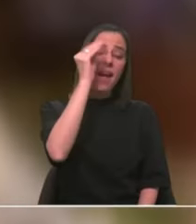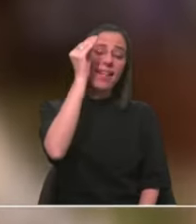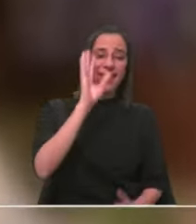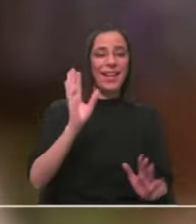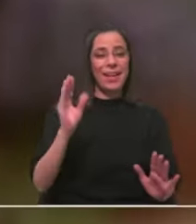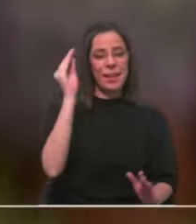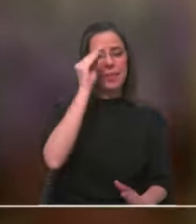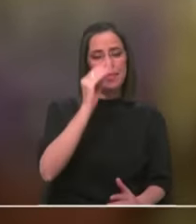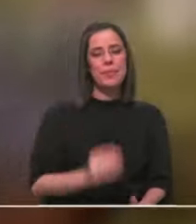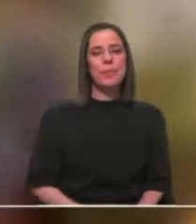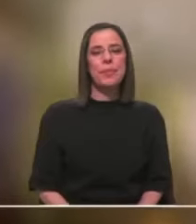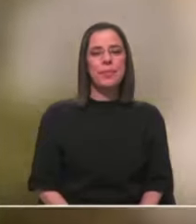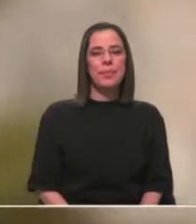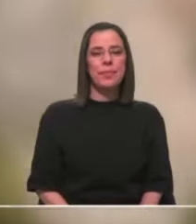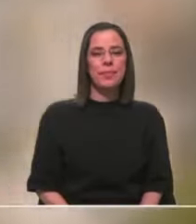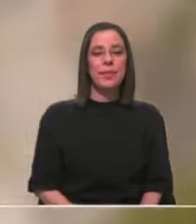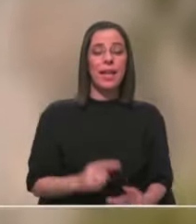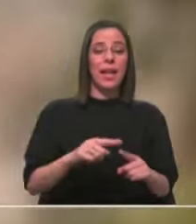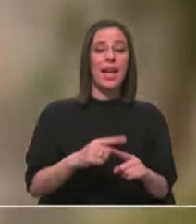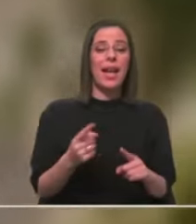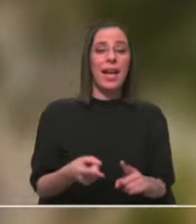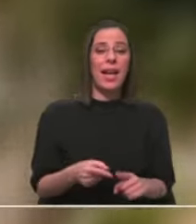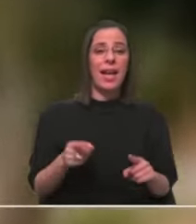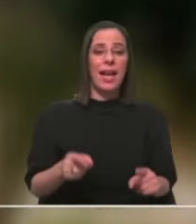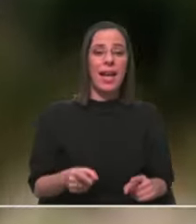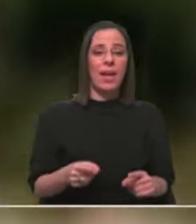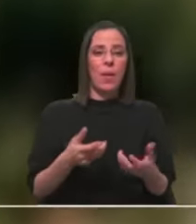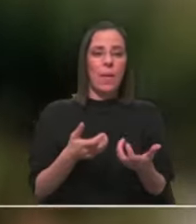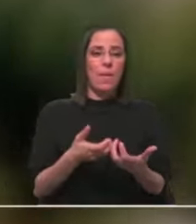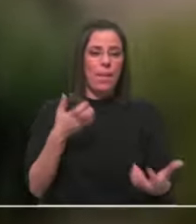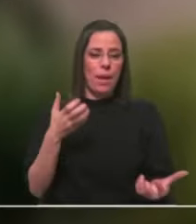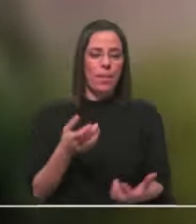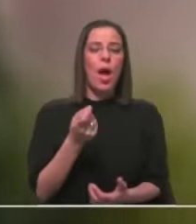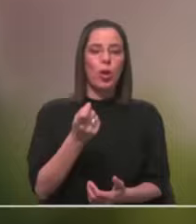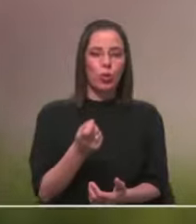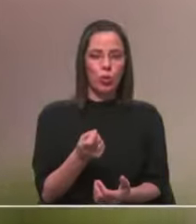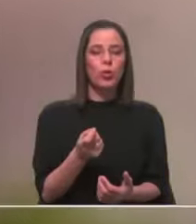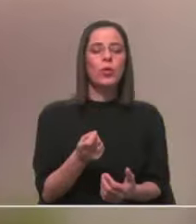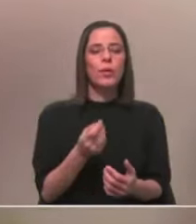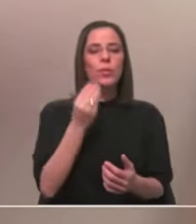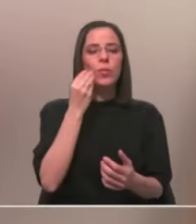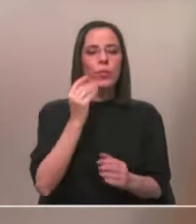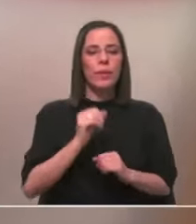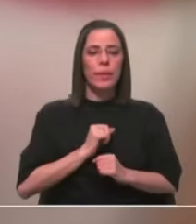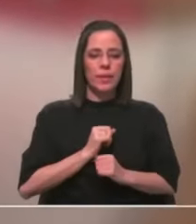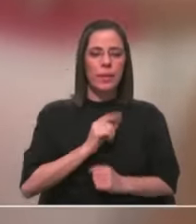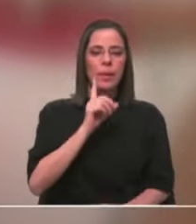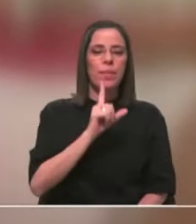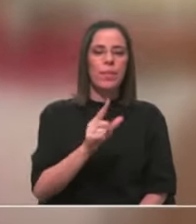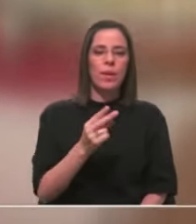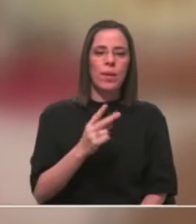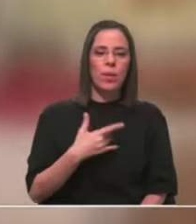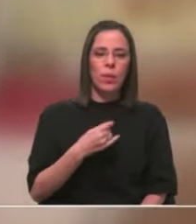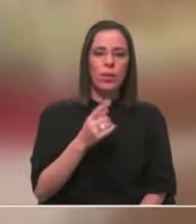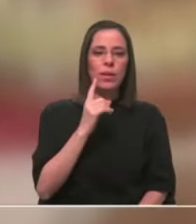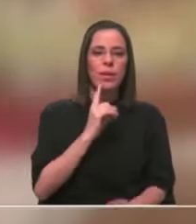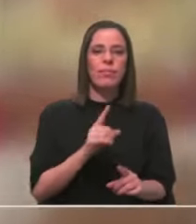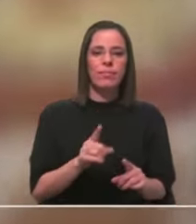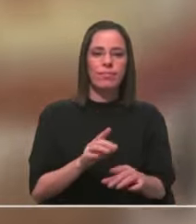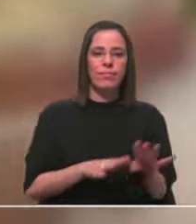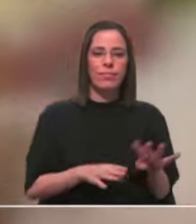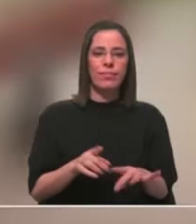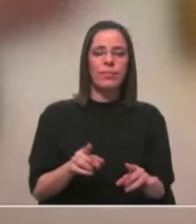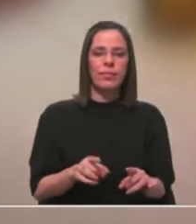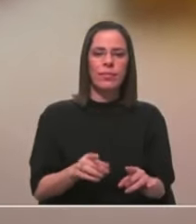uma aldeia, é. Sim, é mais... Agora este ano caprichei um bocadinho. Um beijinho à minha Lourditas. Está incrível. Foi grande. Oh,